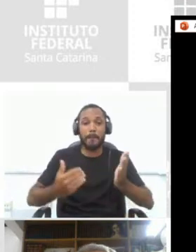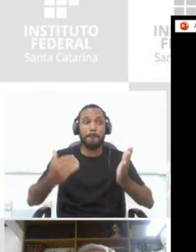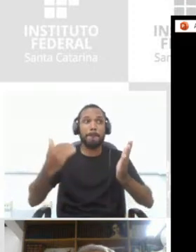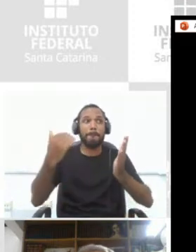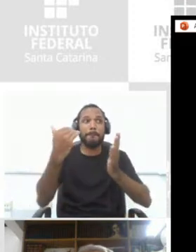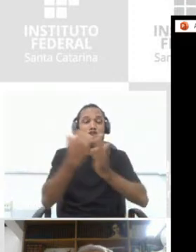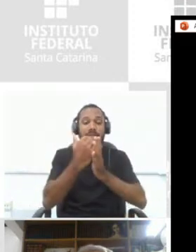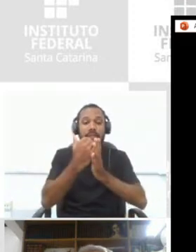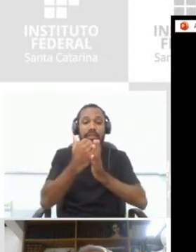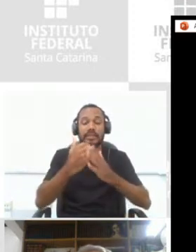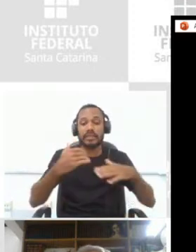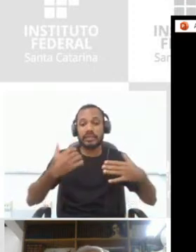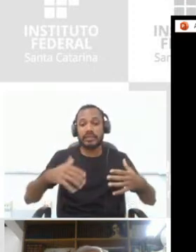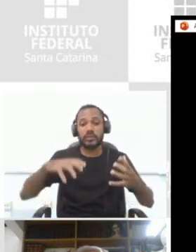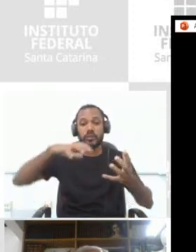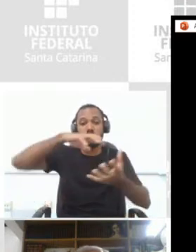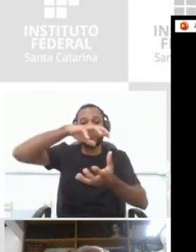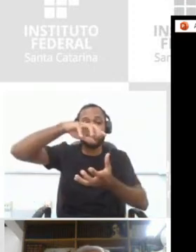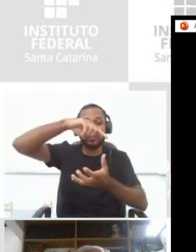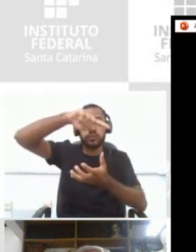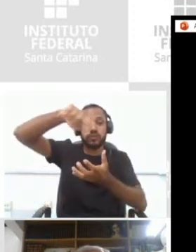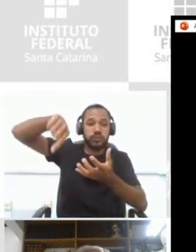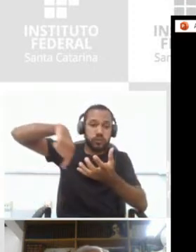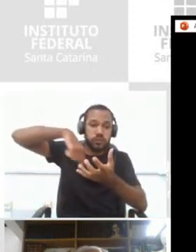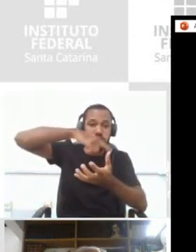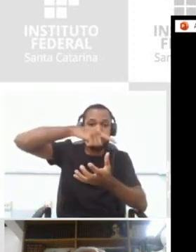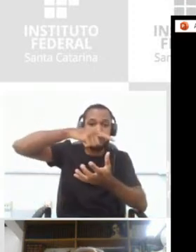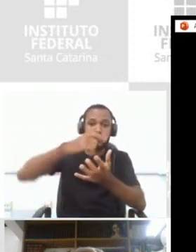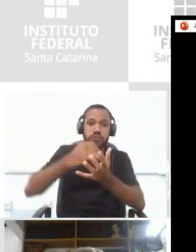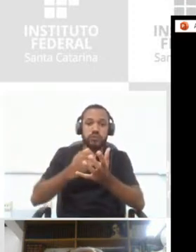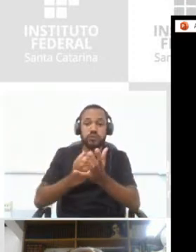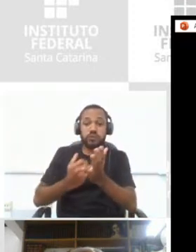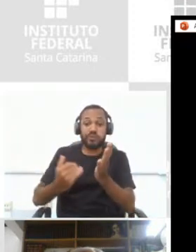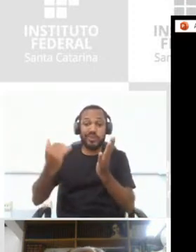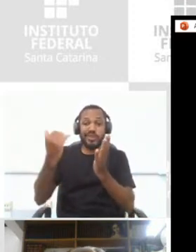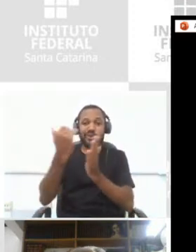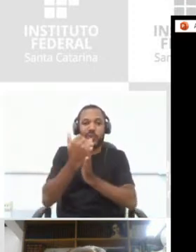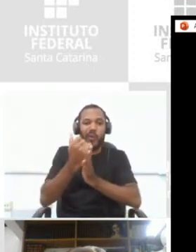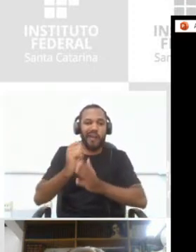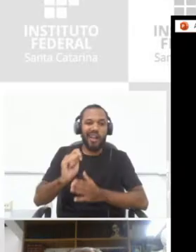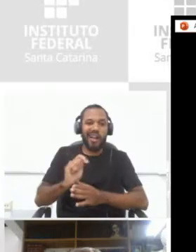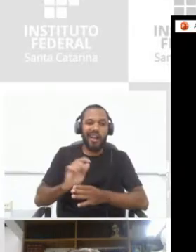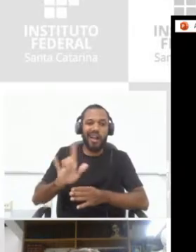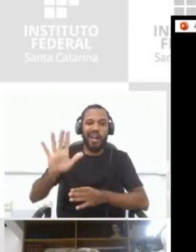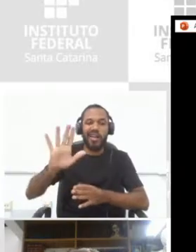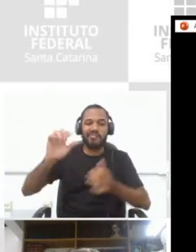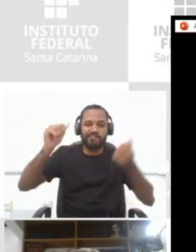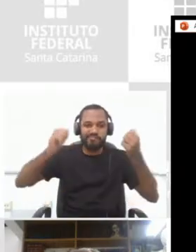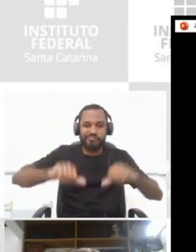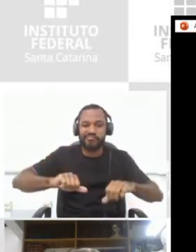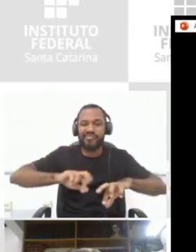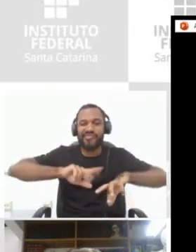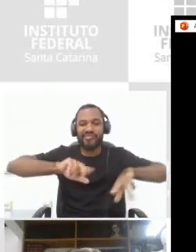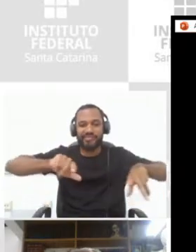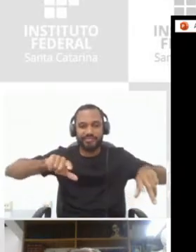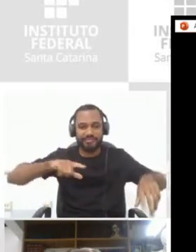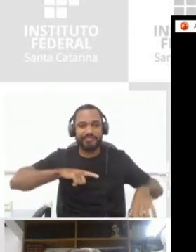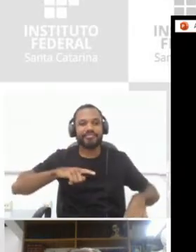choque enorme na atmosfera que ocorreu de 1700 até 2020, né? E aí você percebe